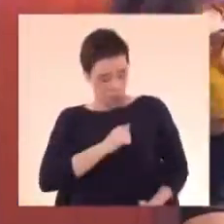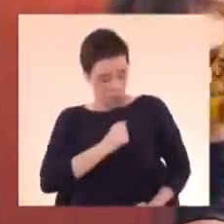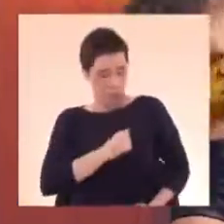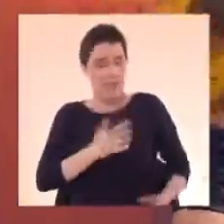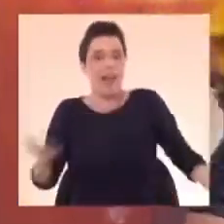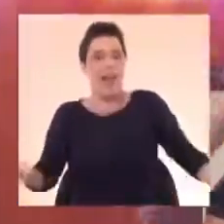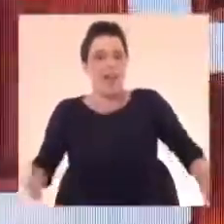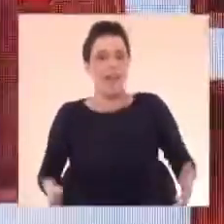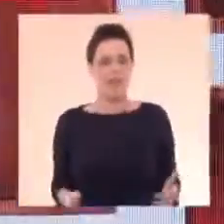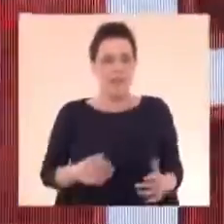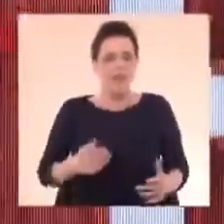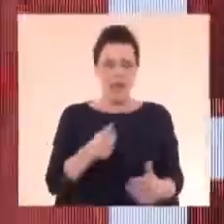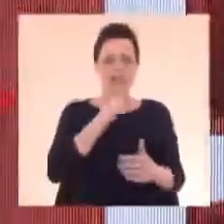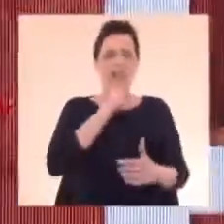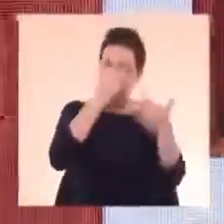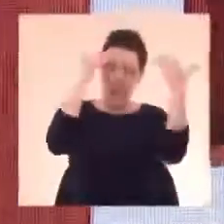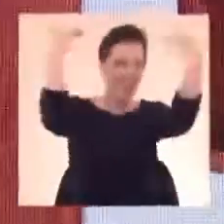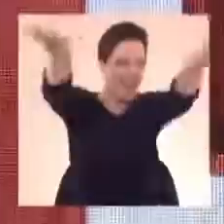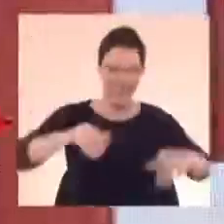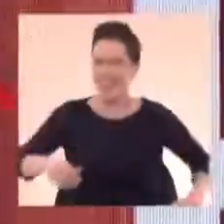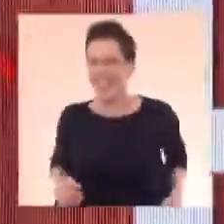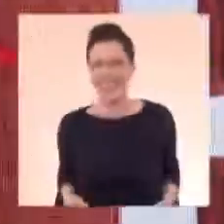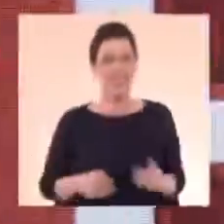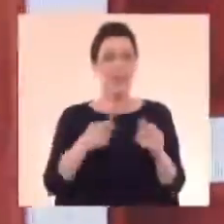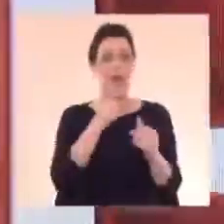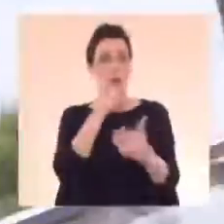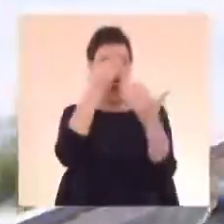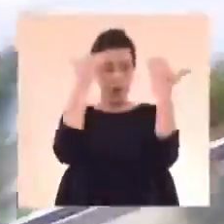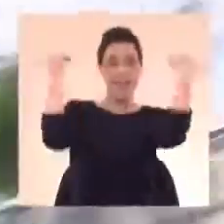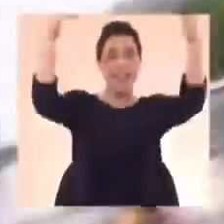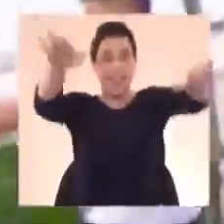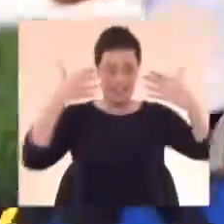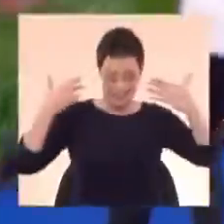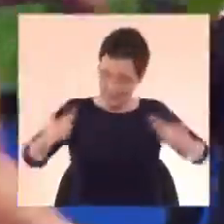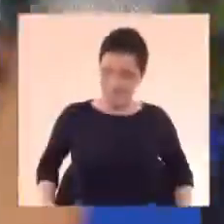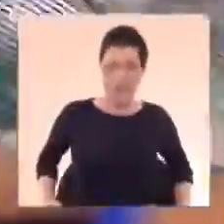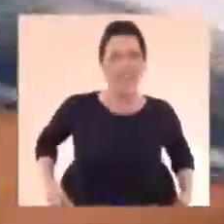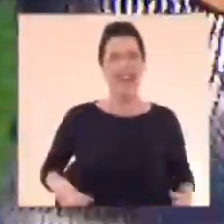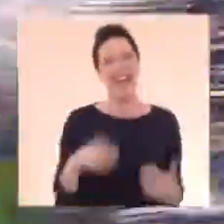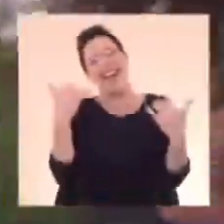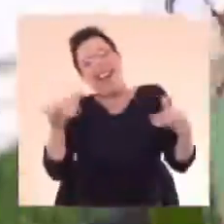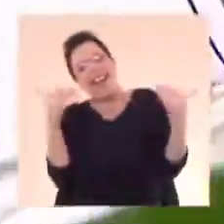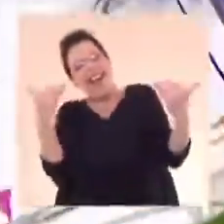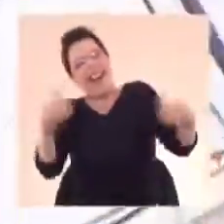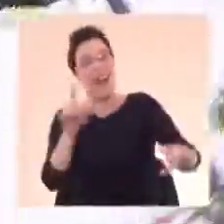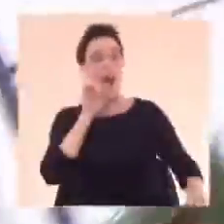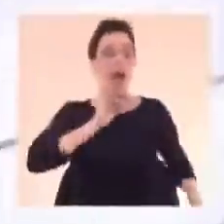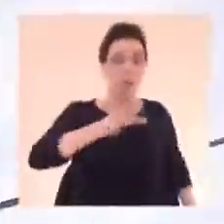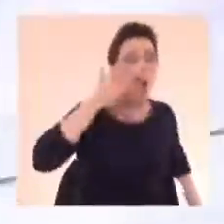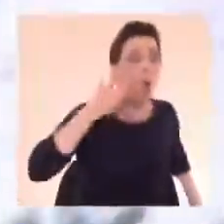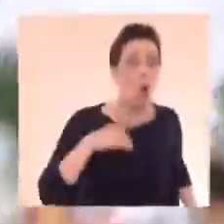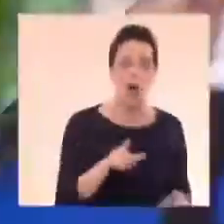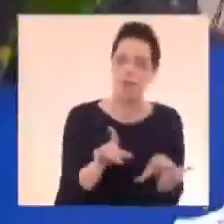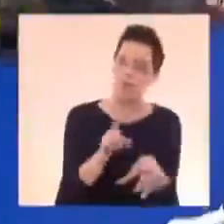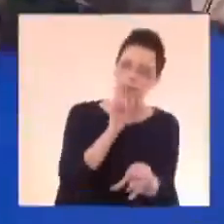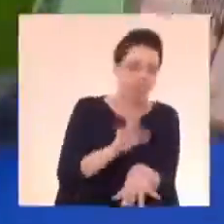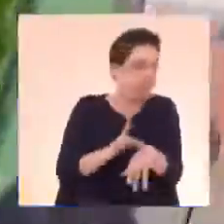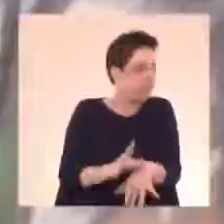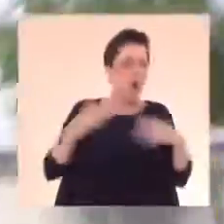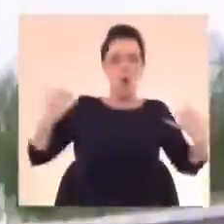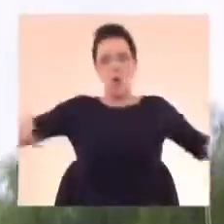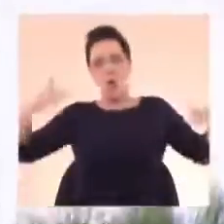Com meu coração, usa e abusa, faz de mim o que quiser. Ai, ai, morena, que loucura.